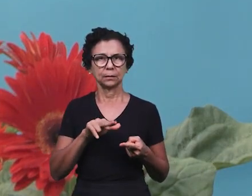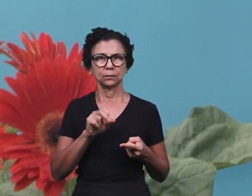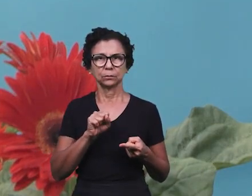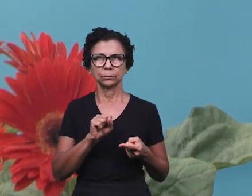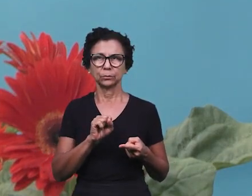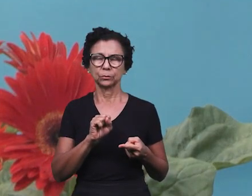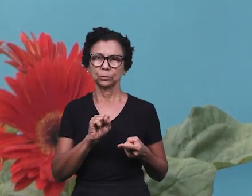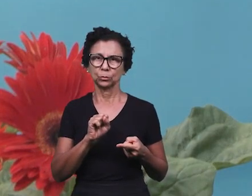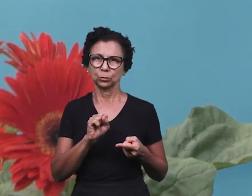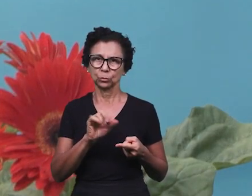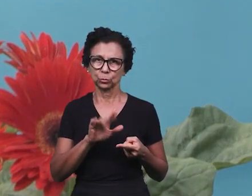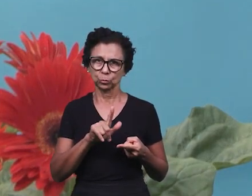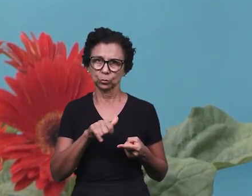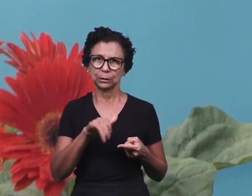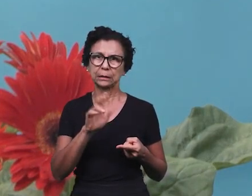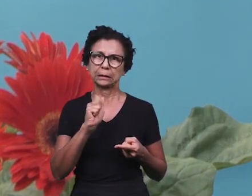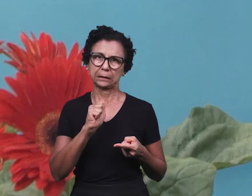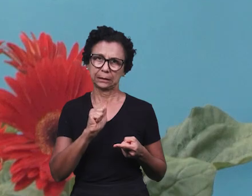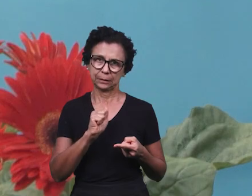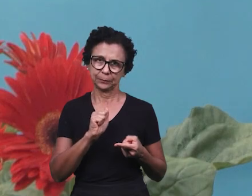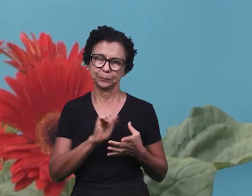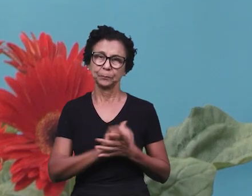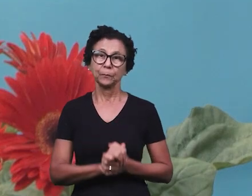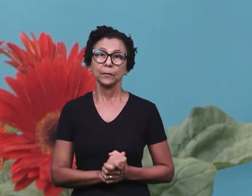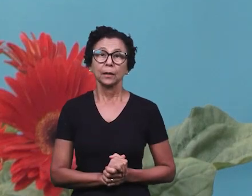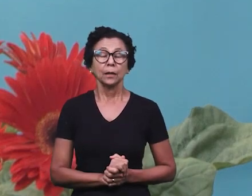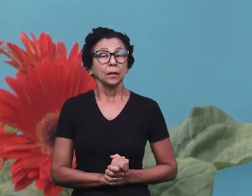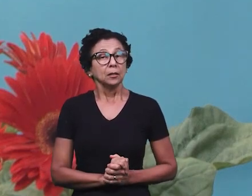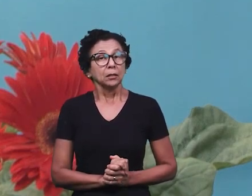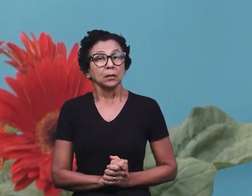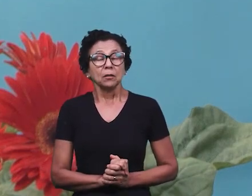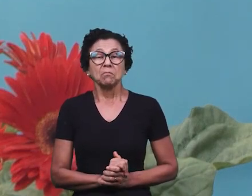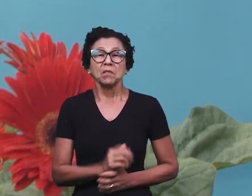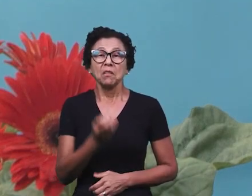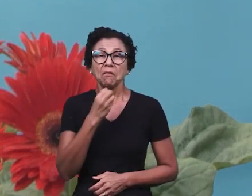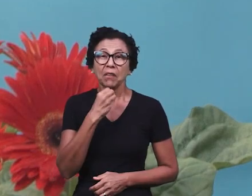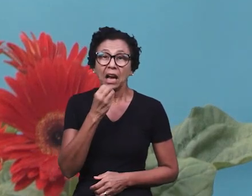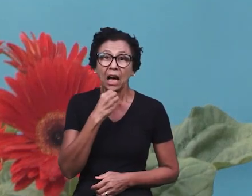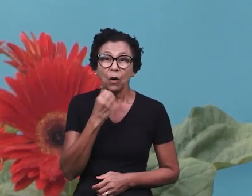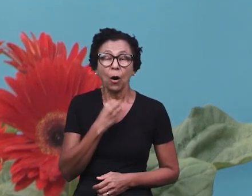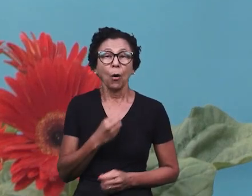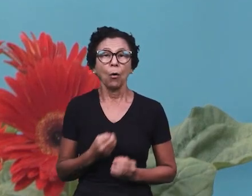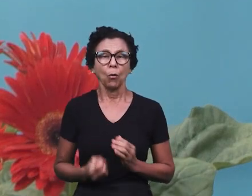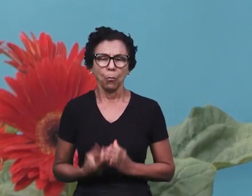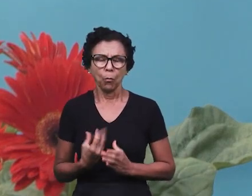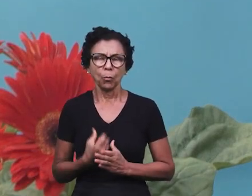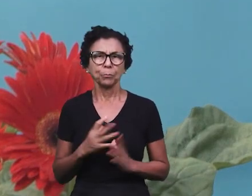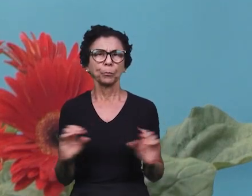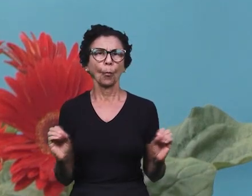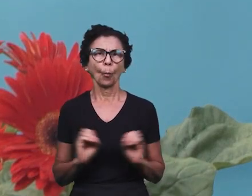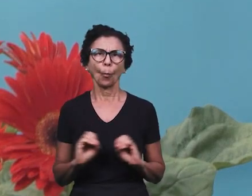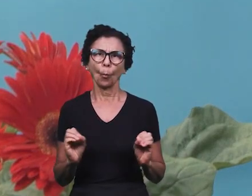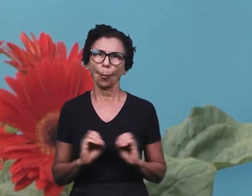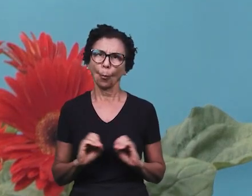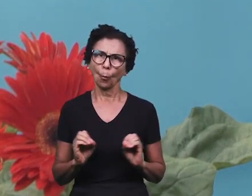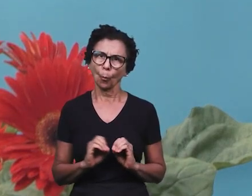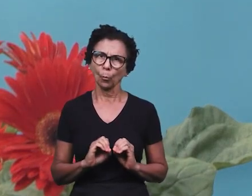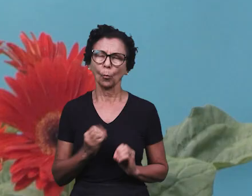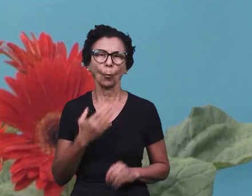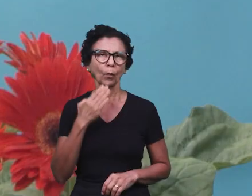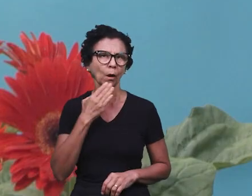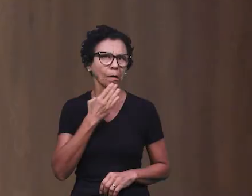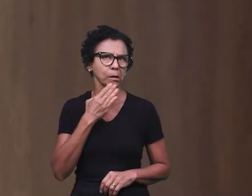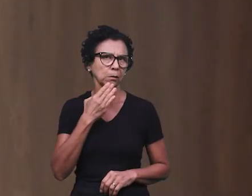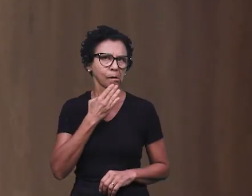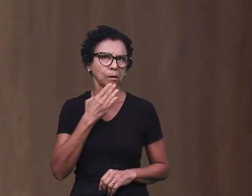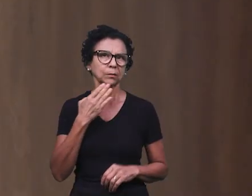o mecanismo da doença consiste nisso. Na não produção, uma produção deficiente ou uma insulina defeituosa.